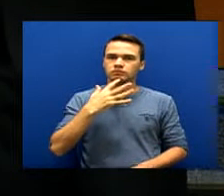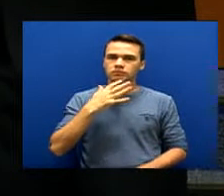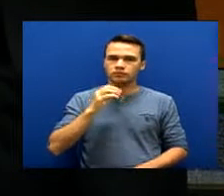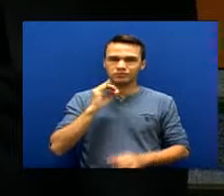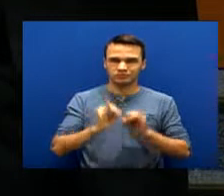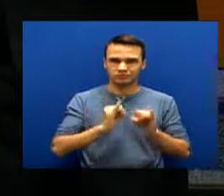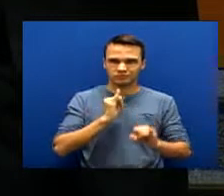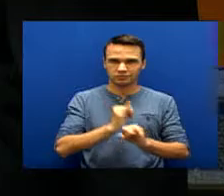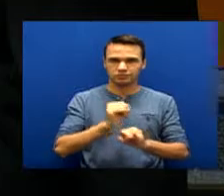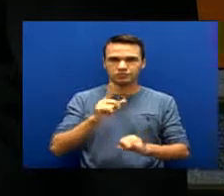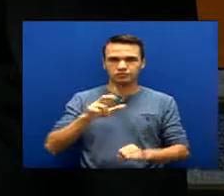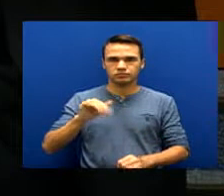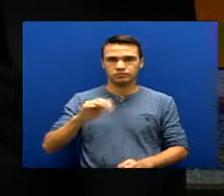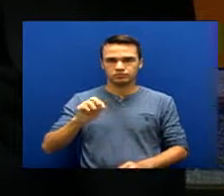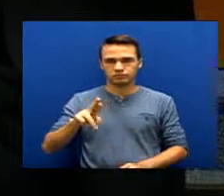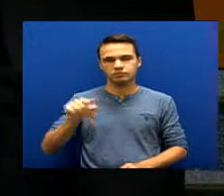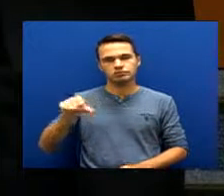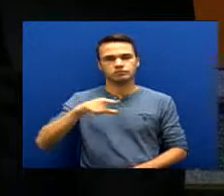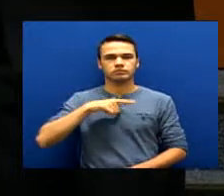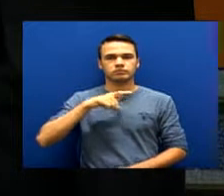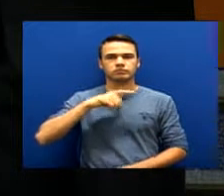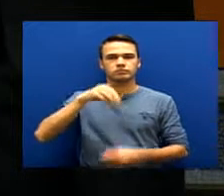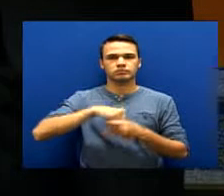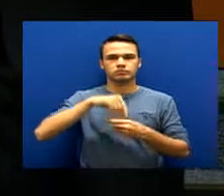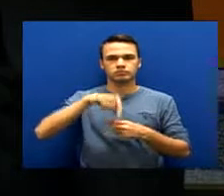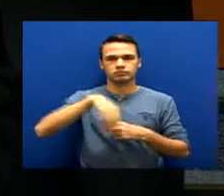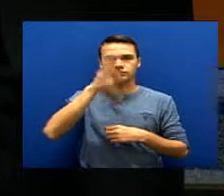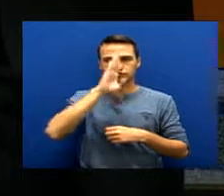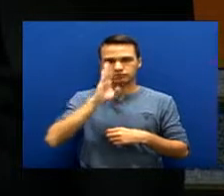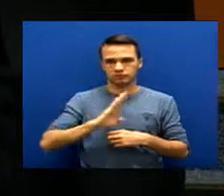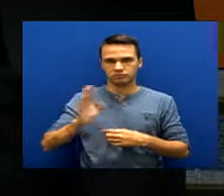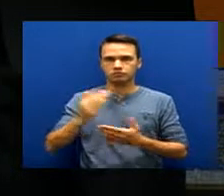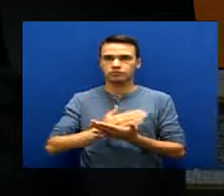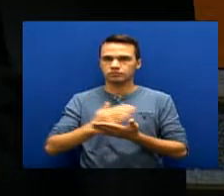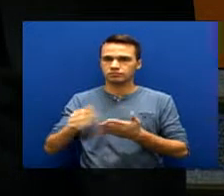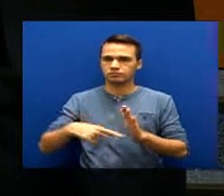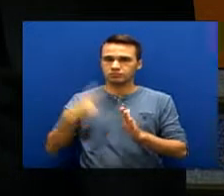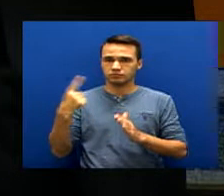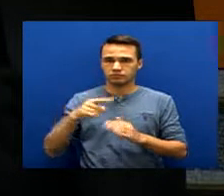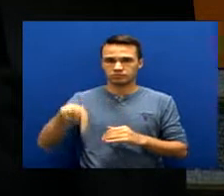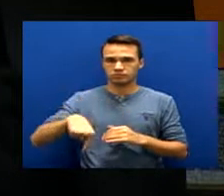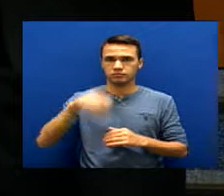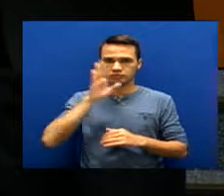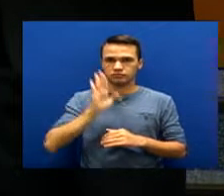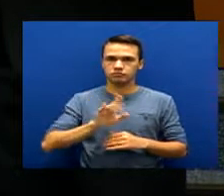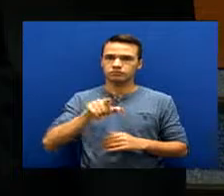nós, essa homenagem que prestamos aqui por essa Casa de Leis.